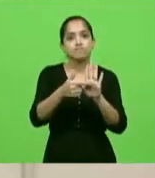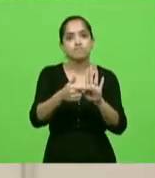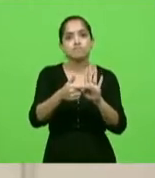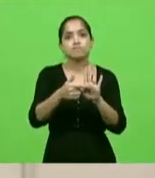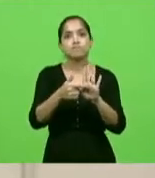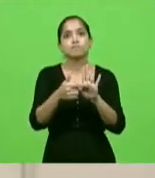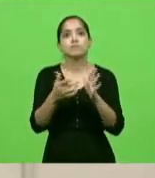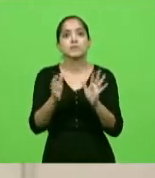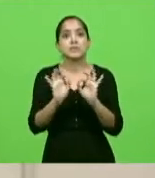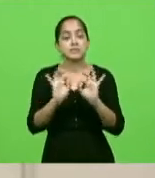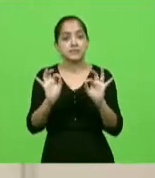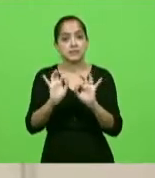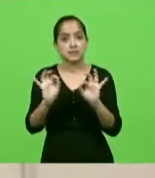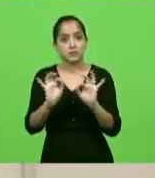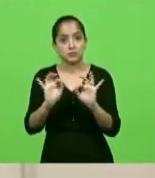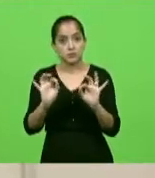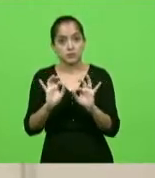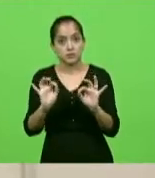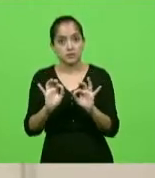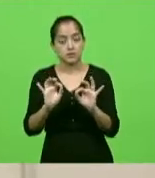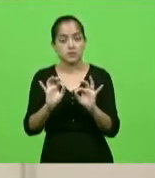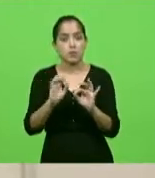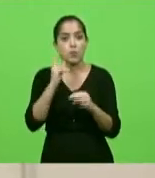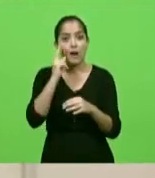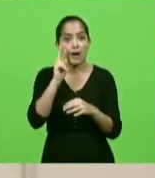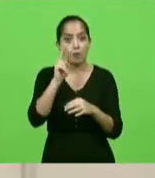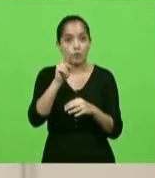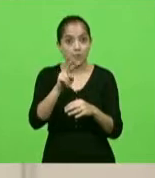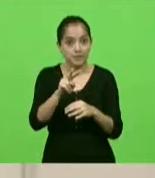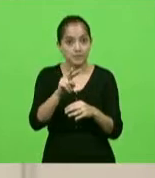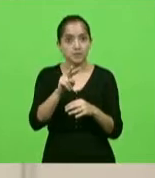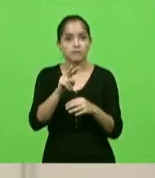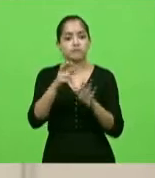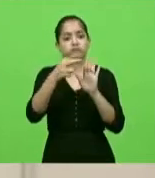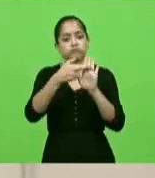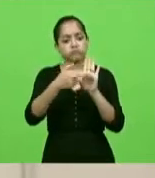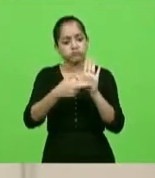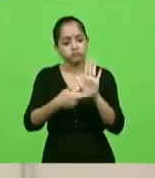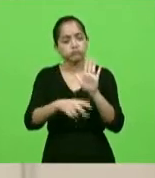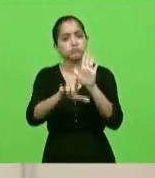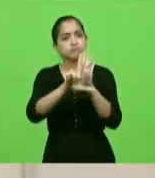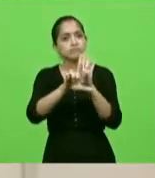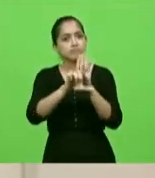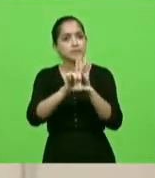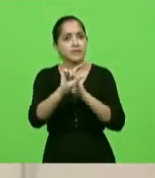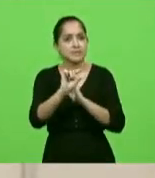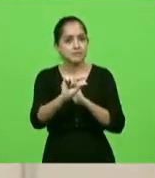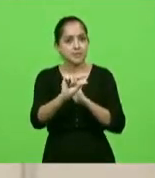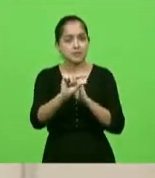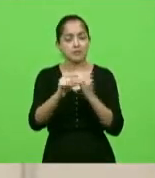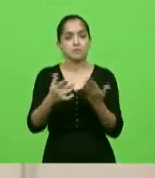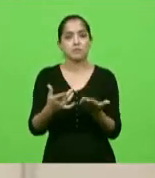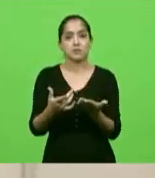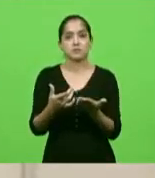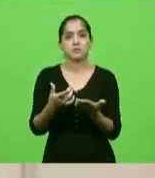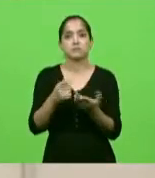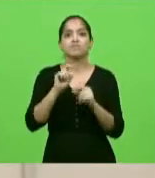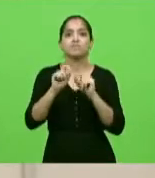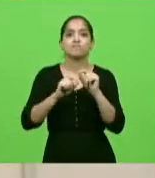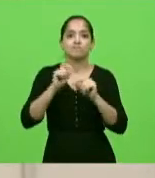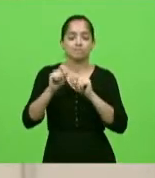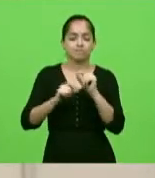sem a adoção e a observância das exigências legais mínimas. Com